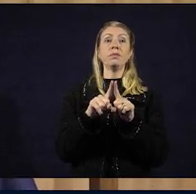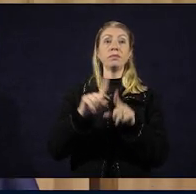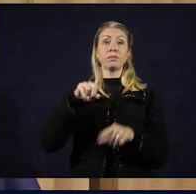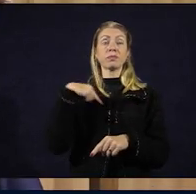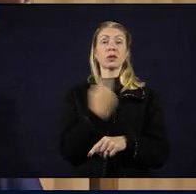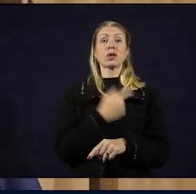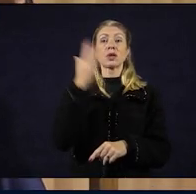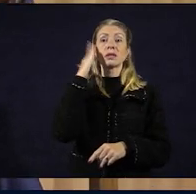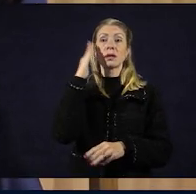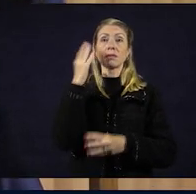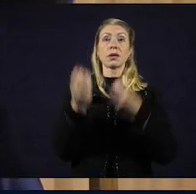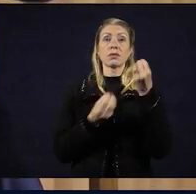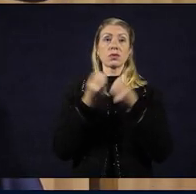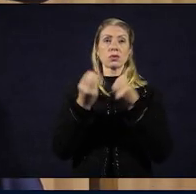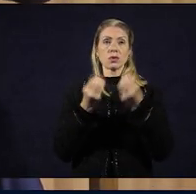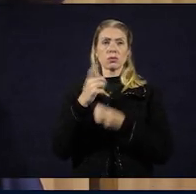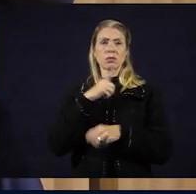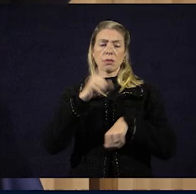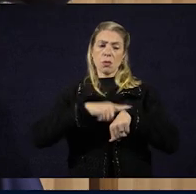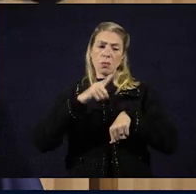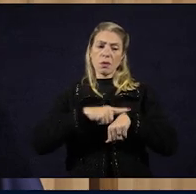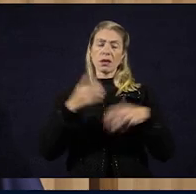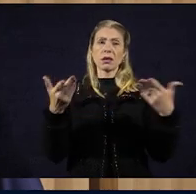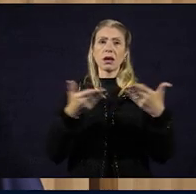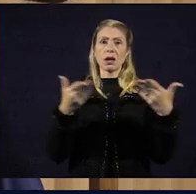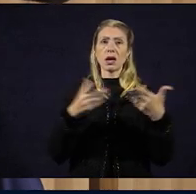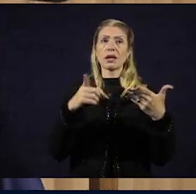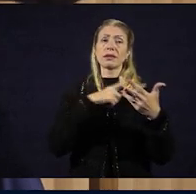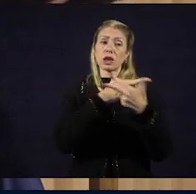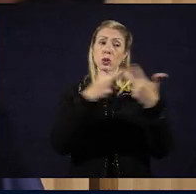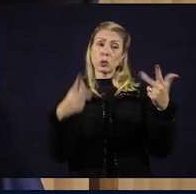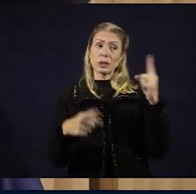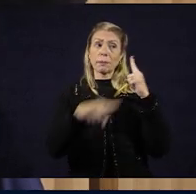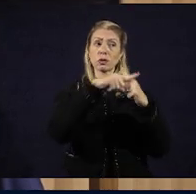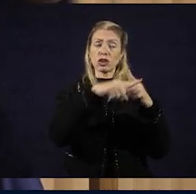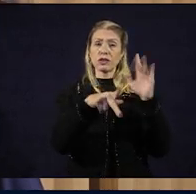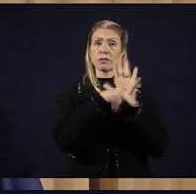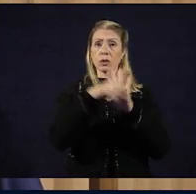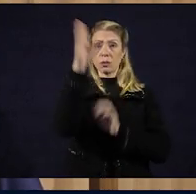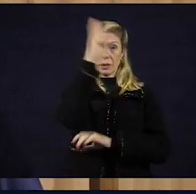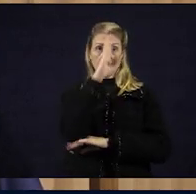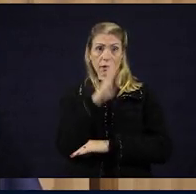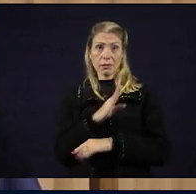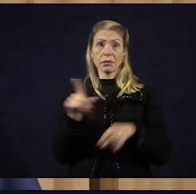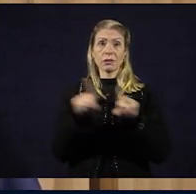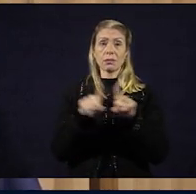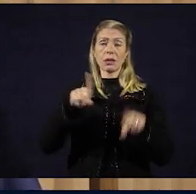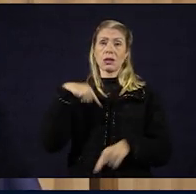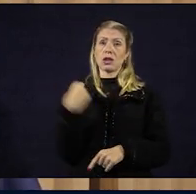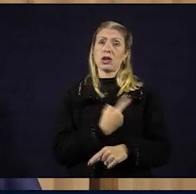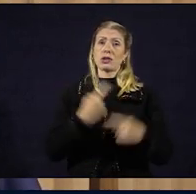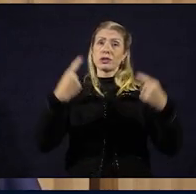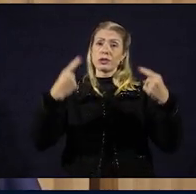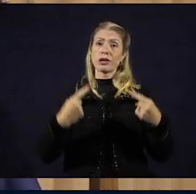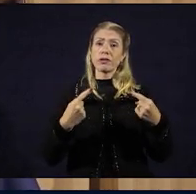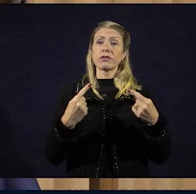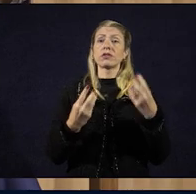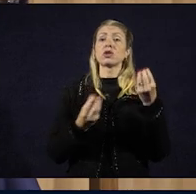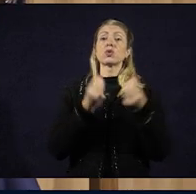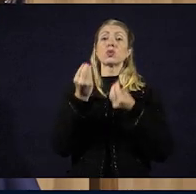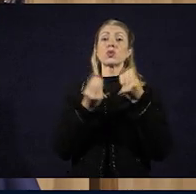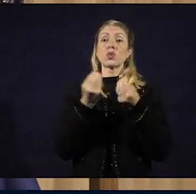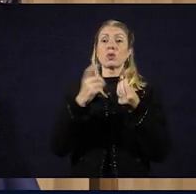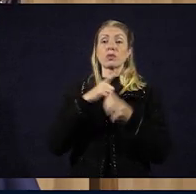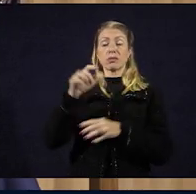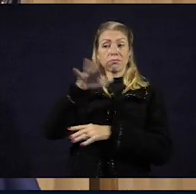um curioso momento né a gente falou aqui de coisas positivas do Brasil a despeito dos nossos desafios é e eu acho